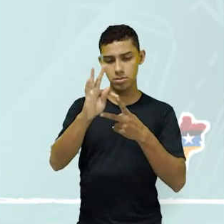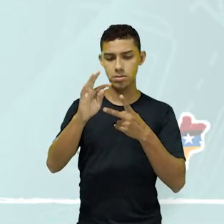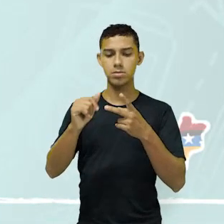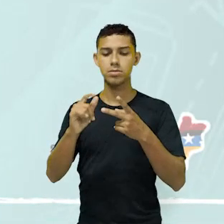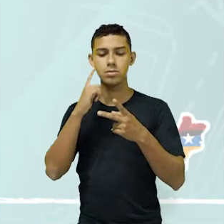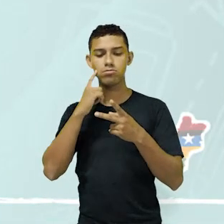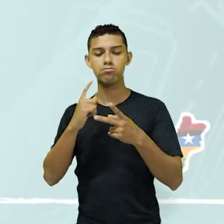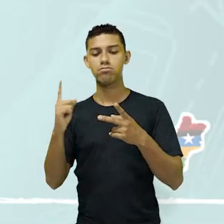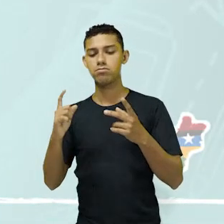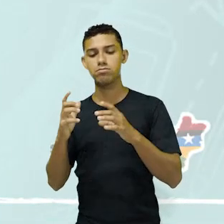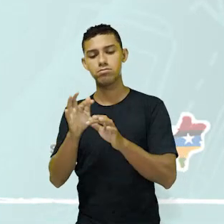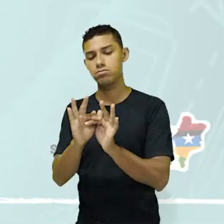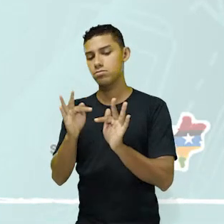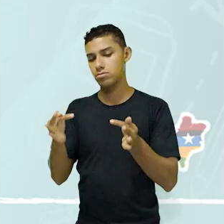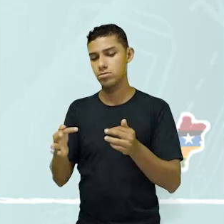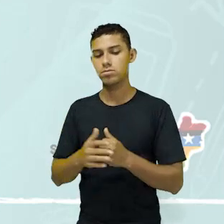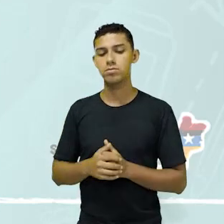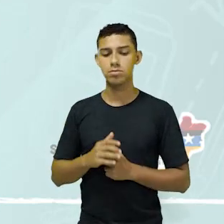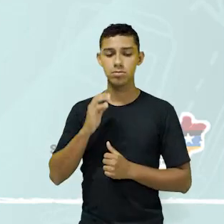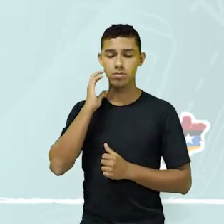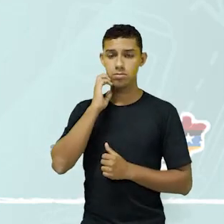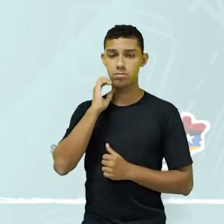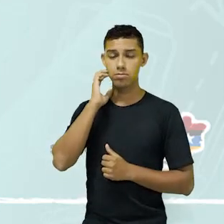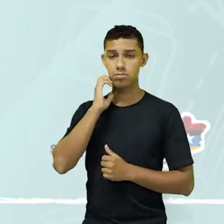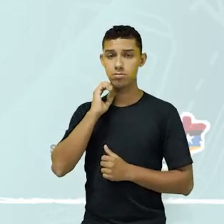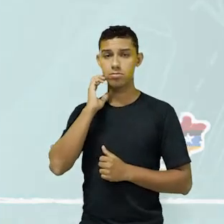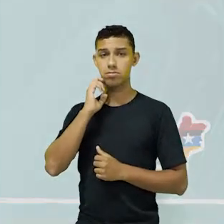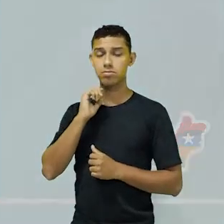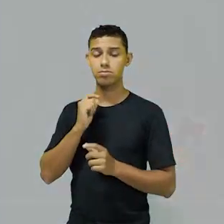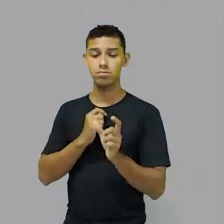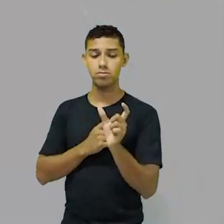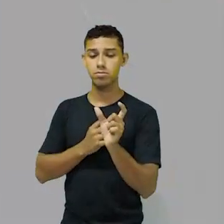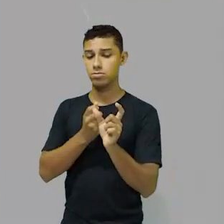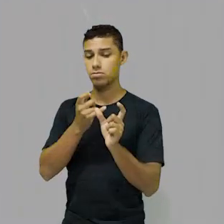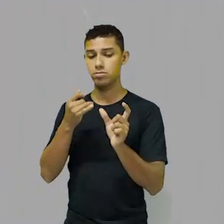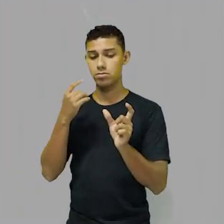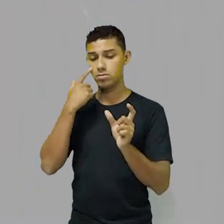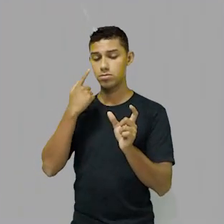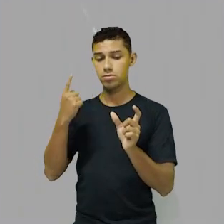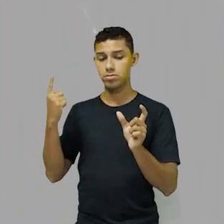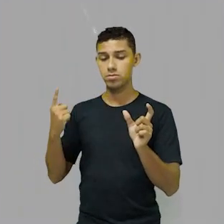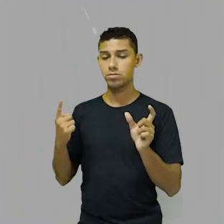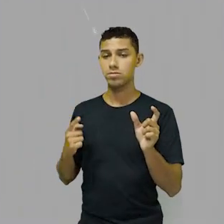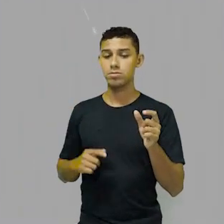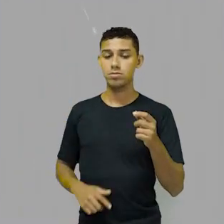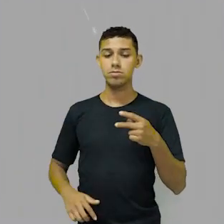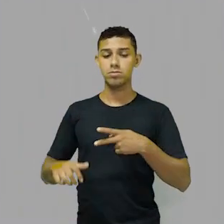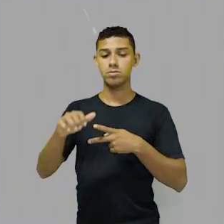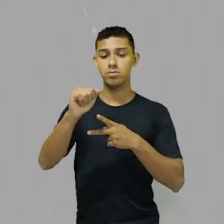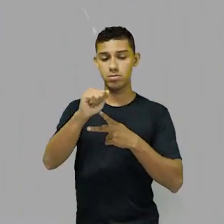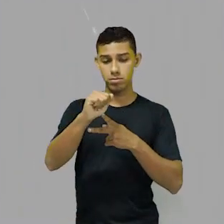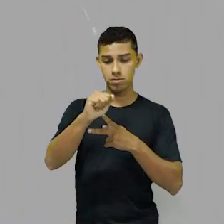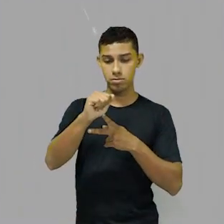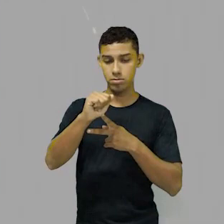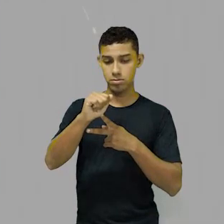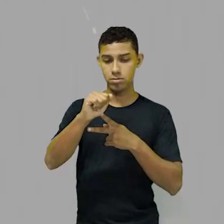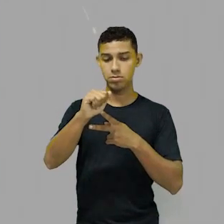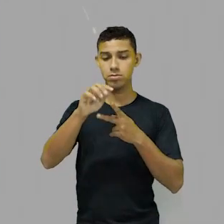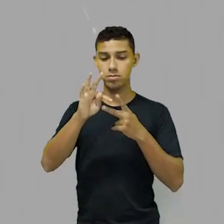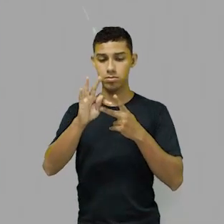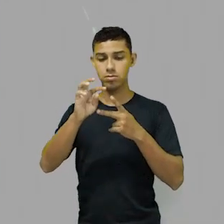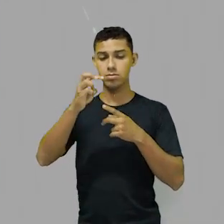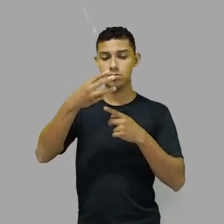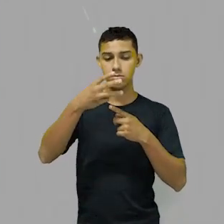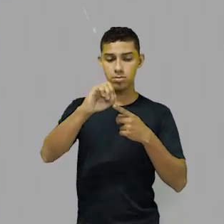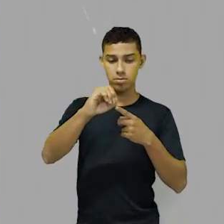de matemática que vocês devem saber, né? Olha só. A adenina somado com timina,